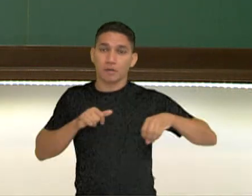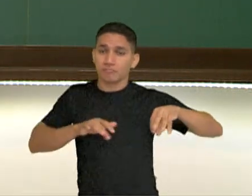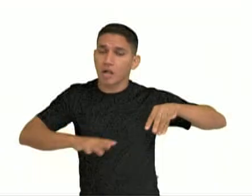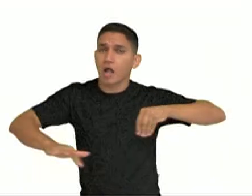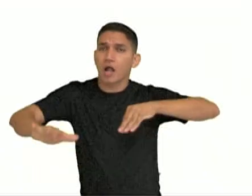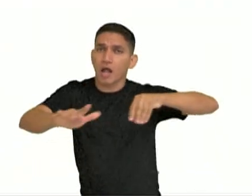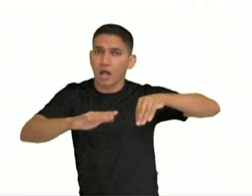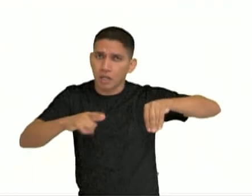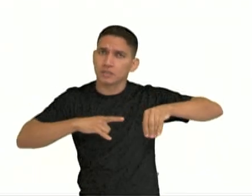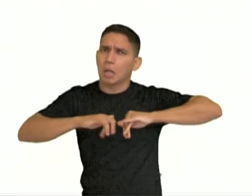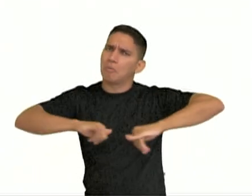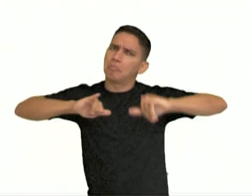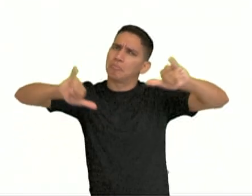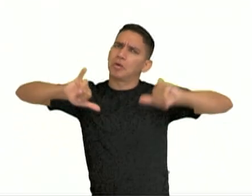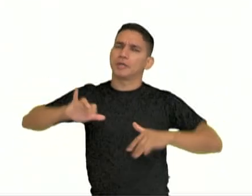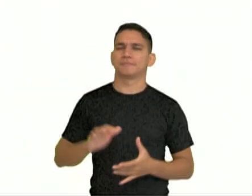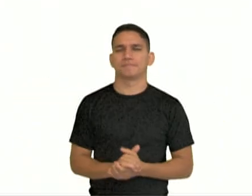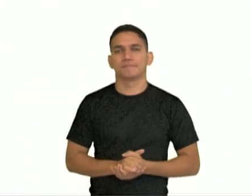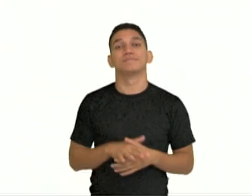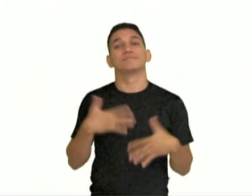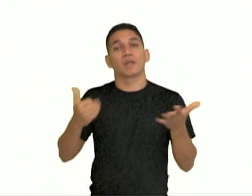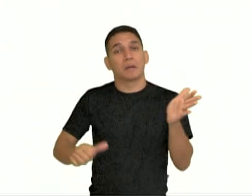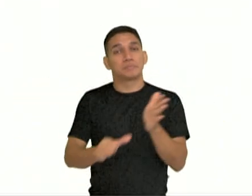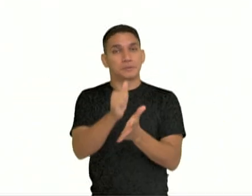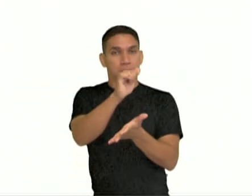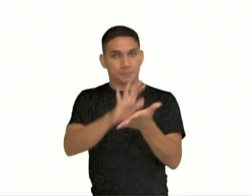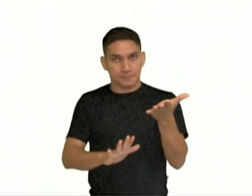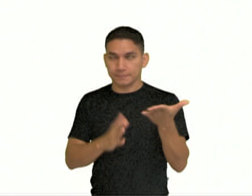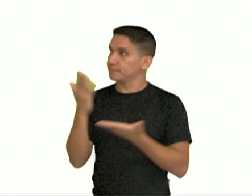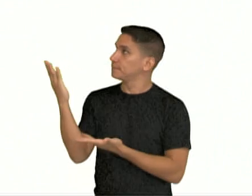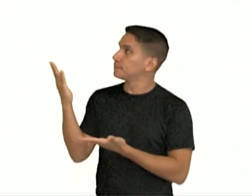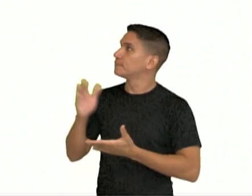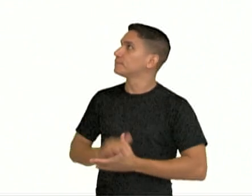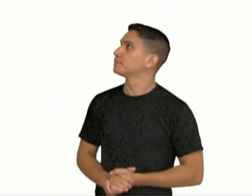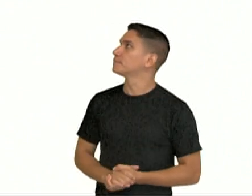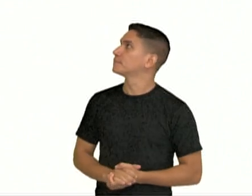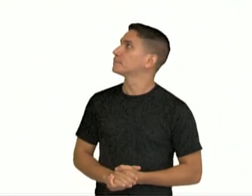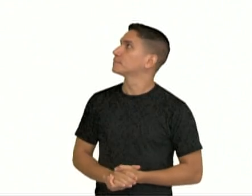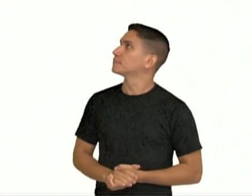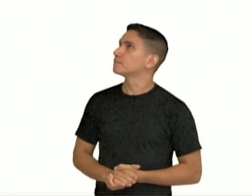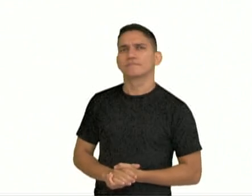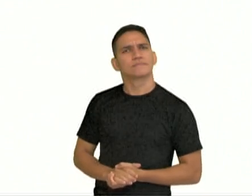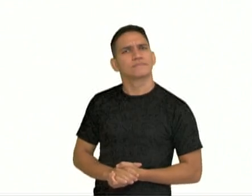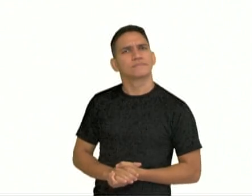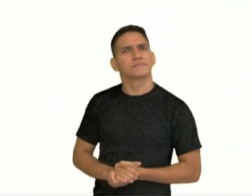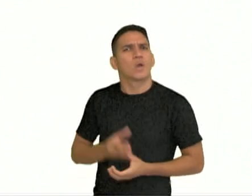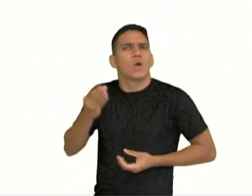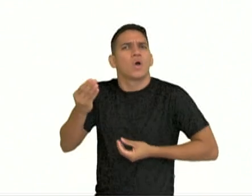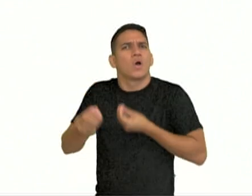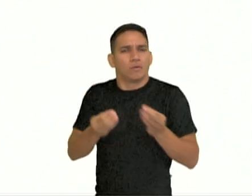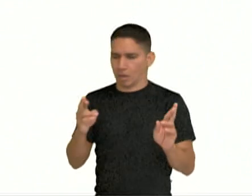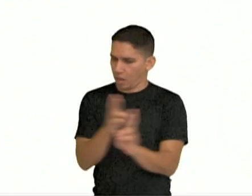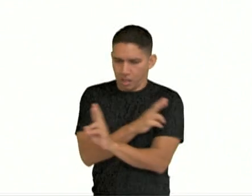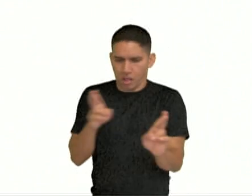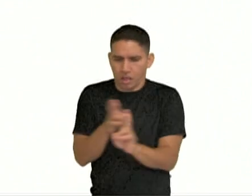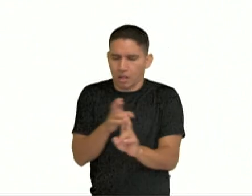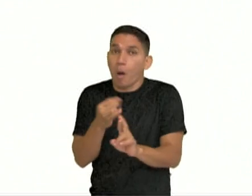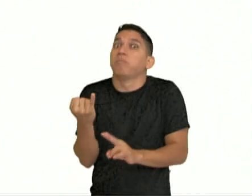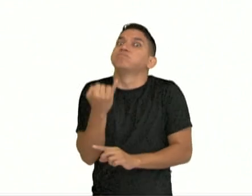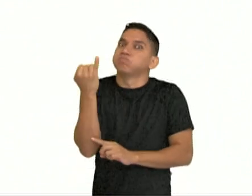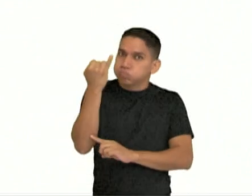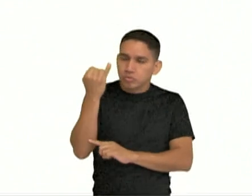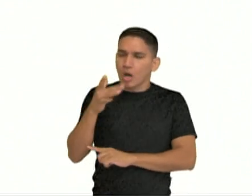ideias. Então, vamos para a nossa primeira atividade da aula de hoje. Como podemos relacionar a importância